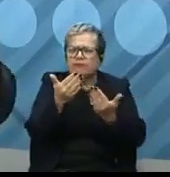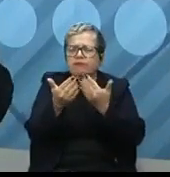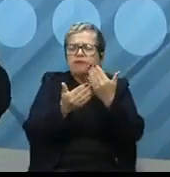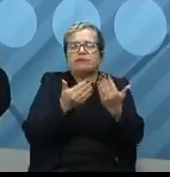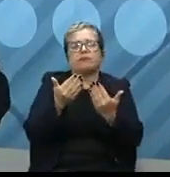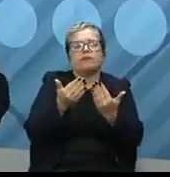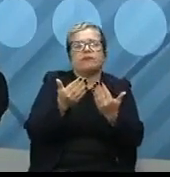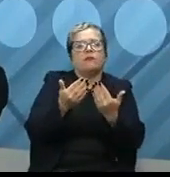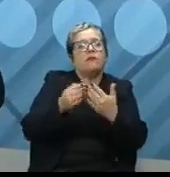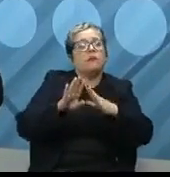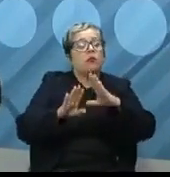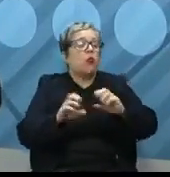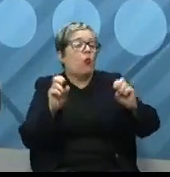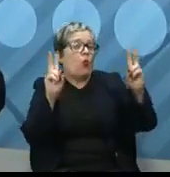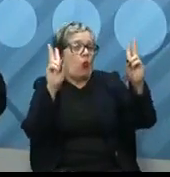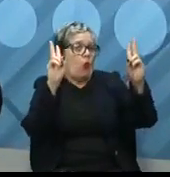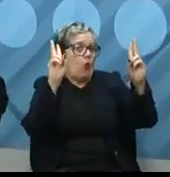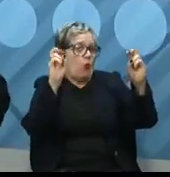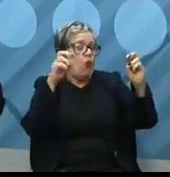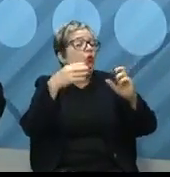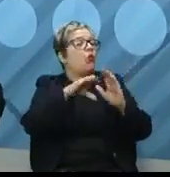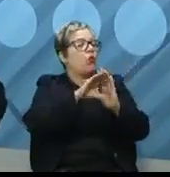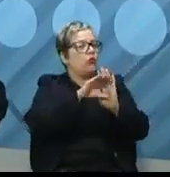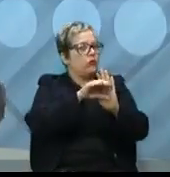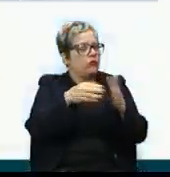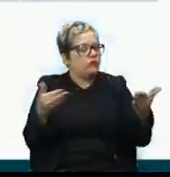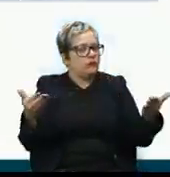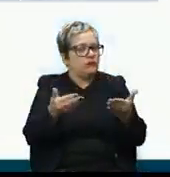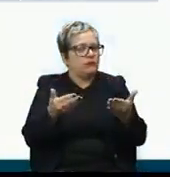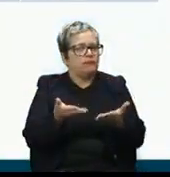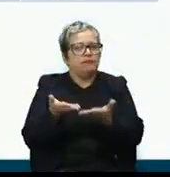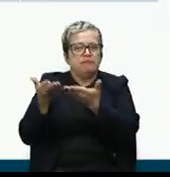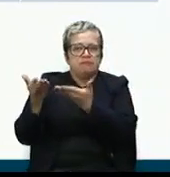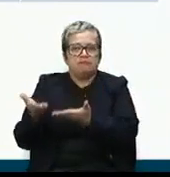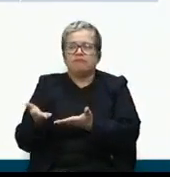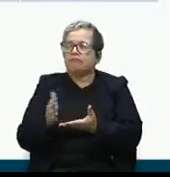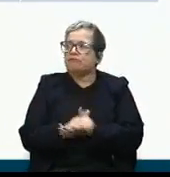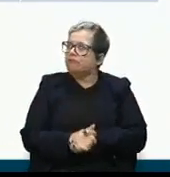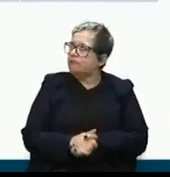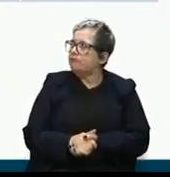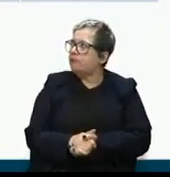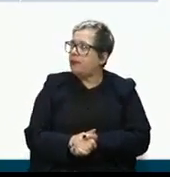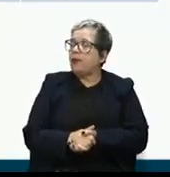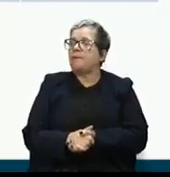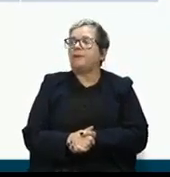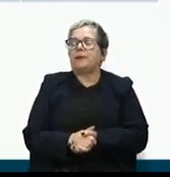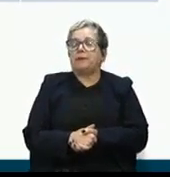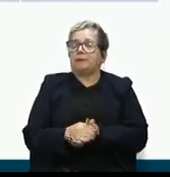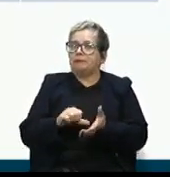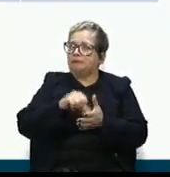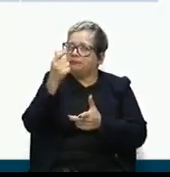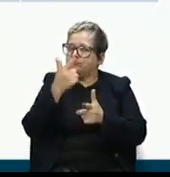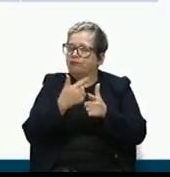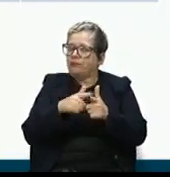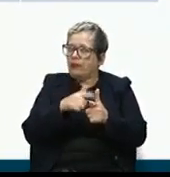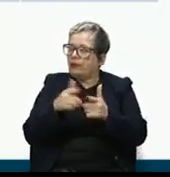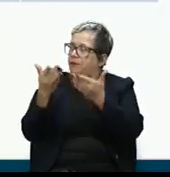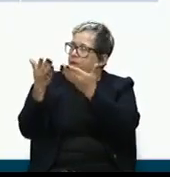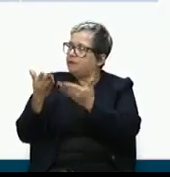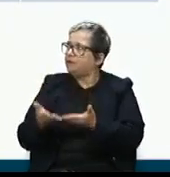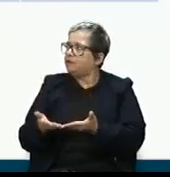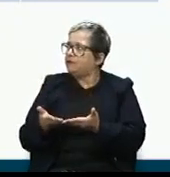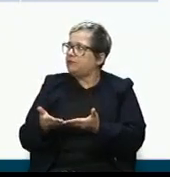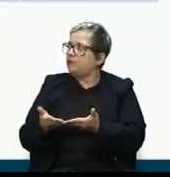acordo com o assunto, com o conceito da nossa aula de hoje. Veja isso. Então, a primeira situação. Em